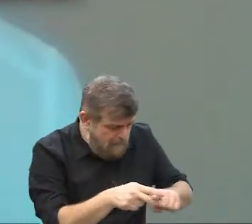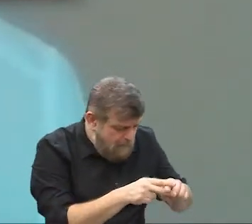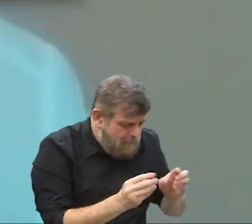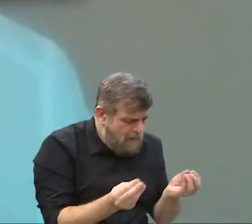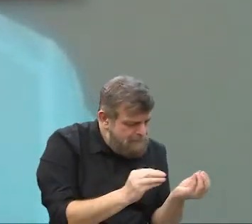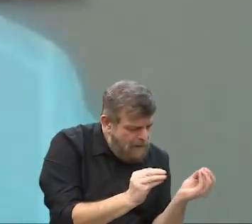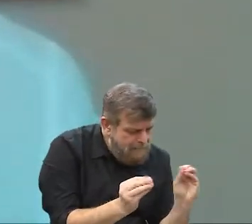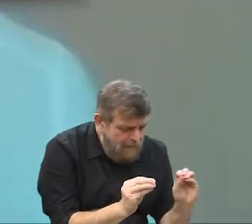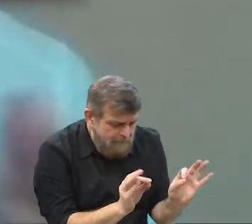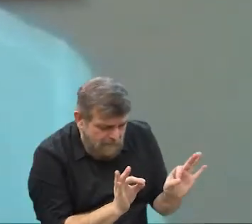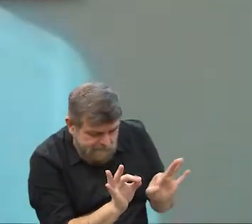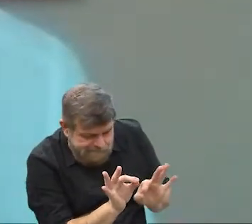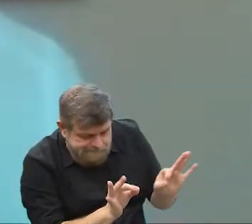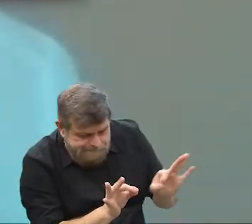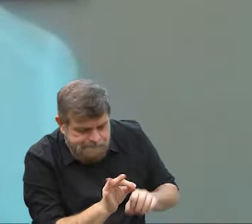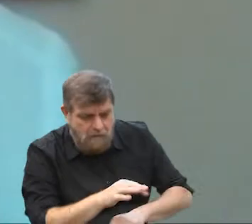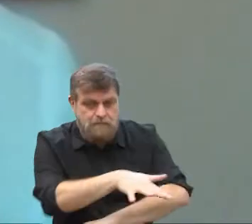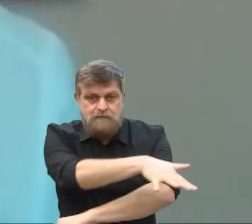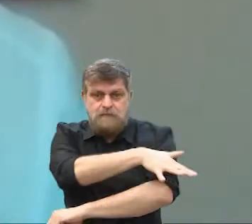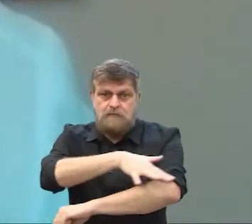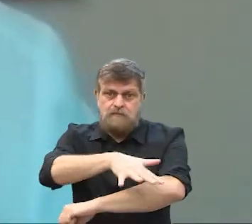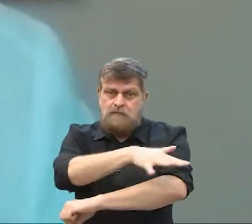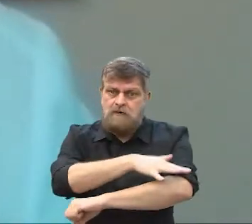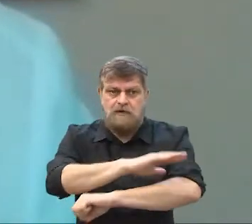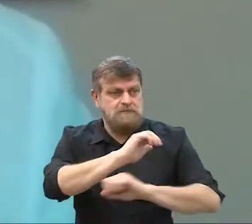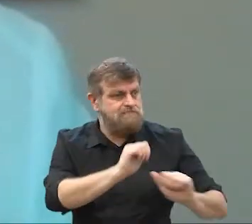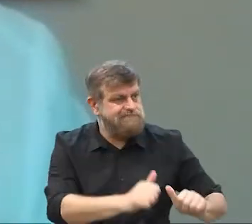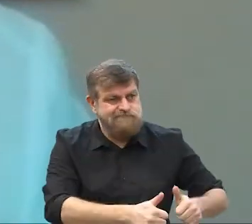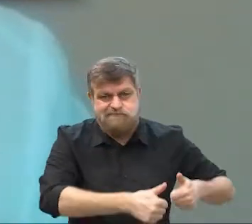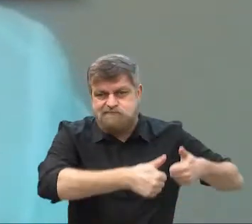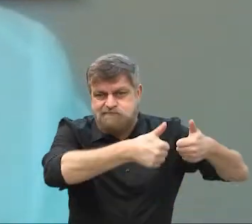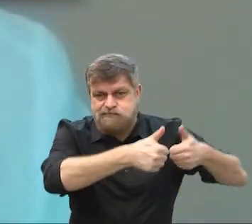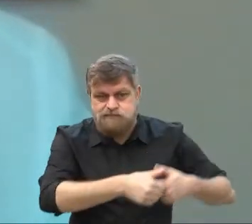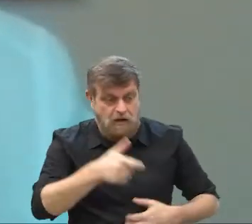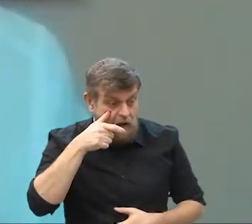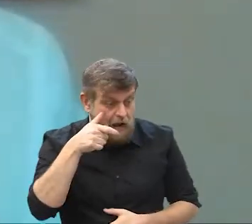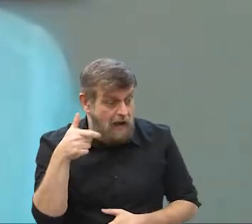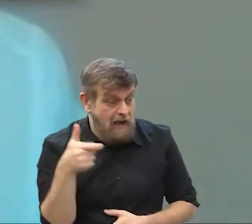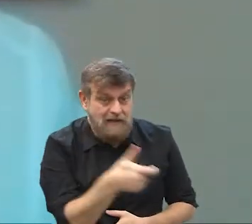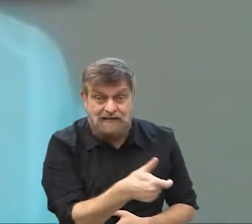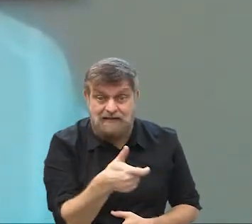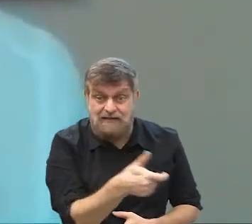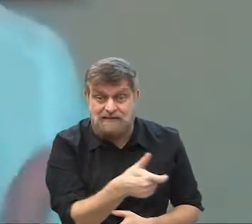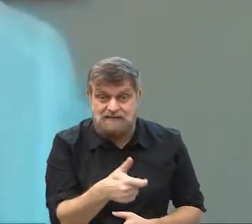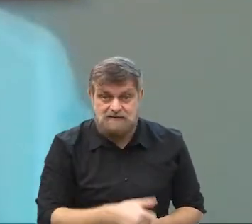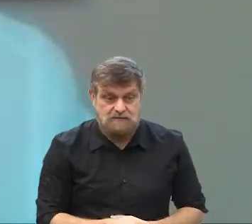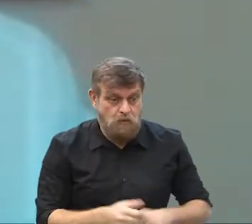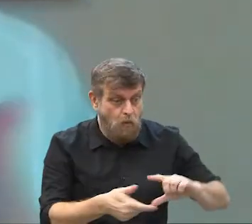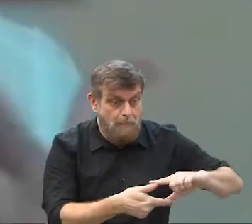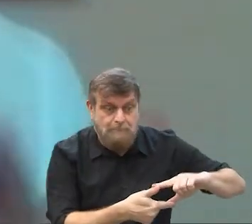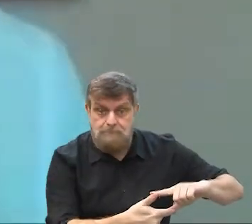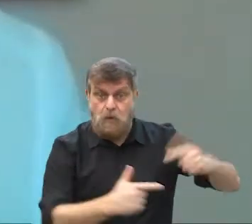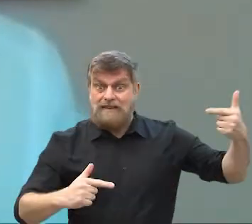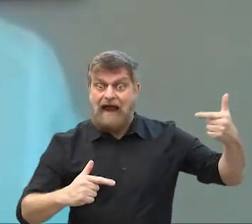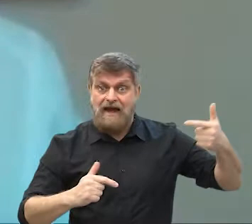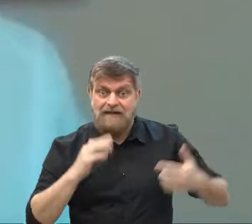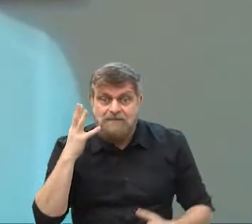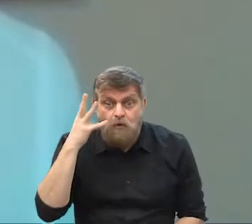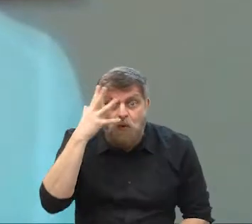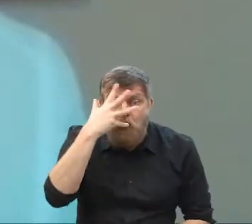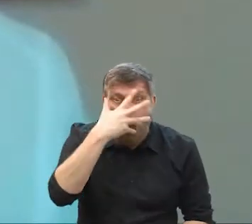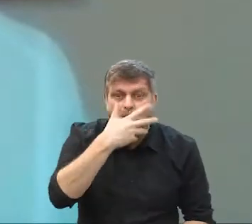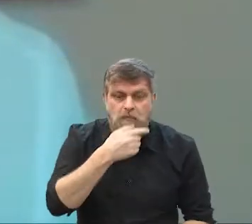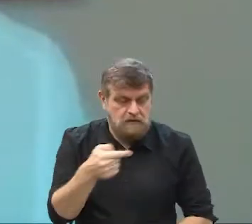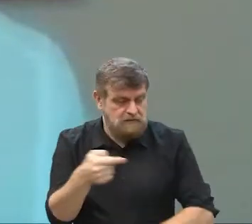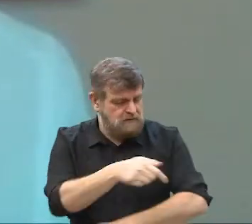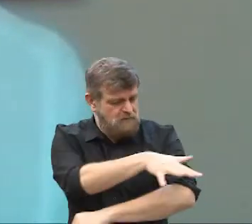revitalização, e foi feito. Interessante que ela ficou muito modernizada, muito bonita.